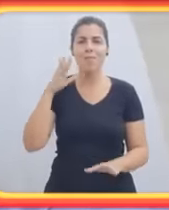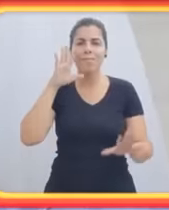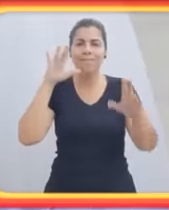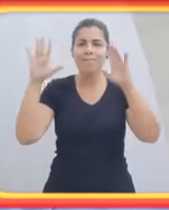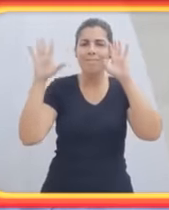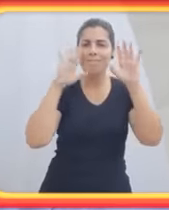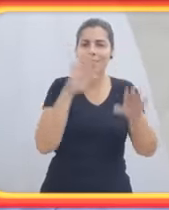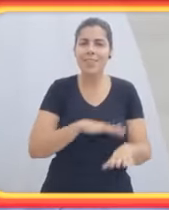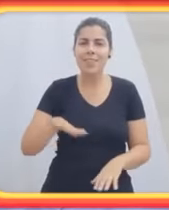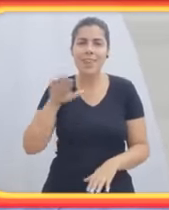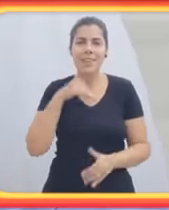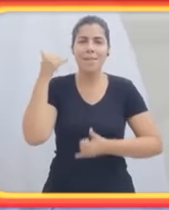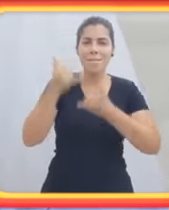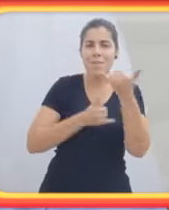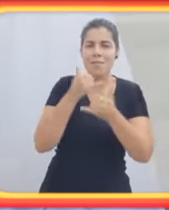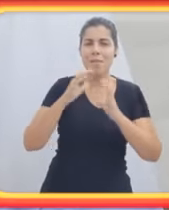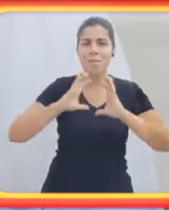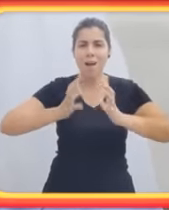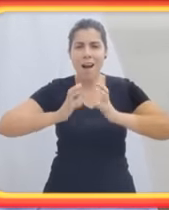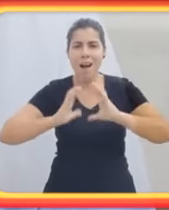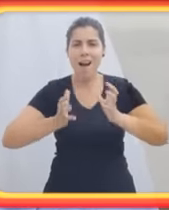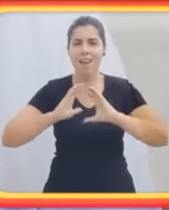com a infância, sabe? Eu fico